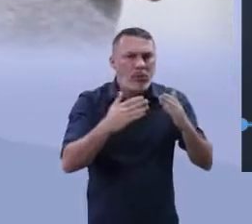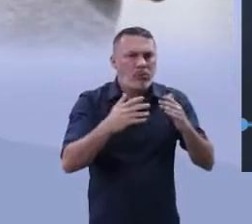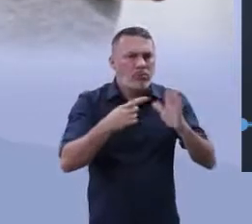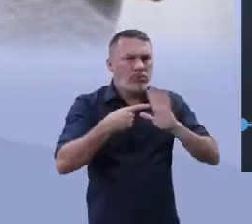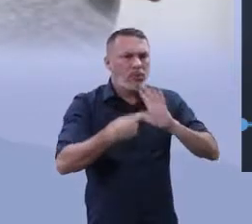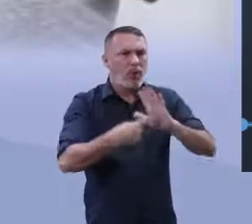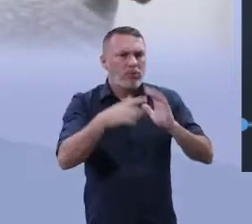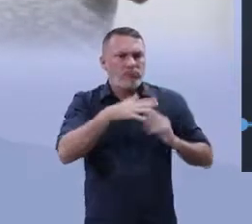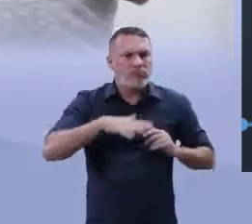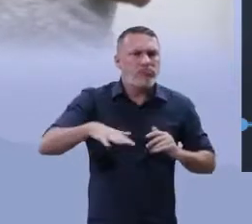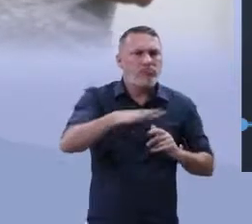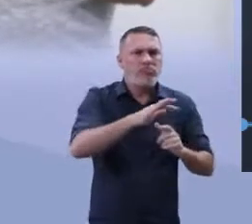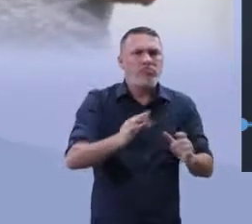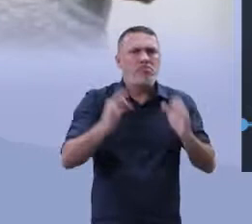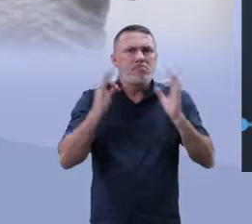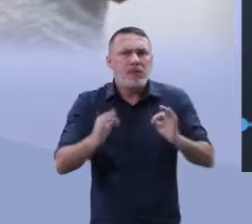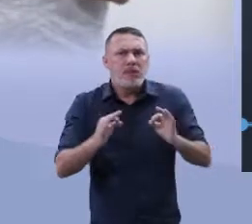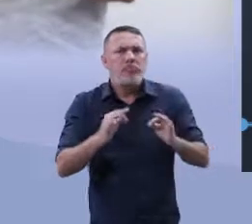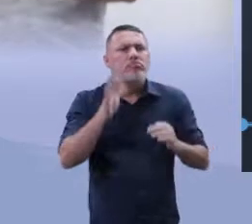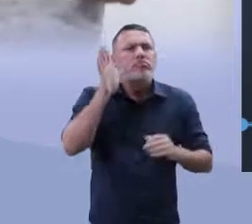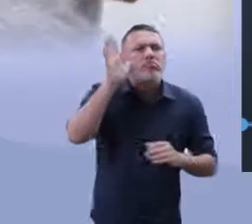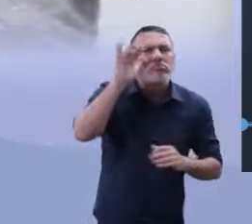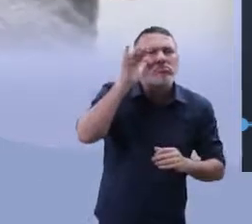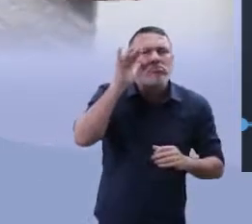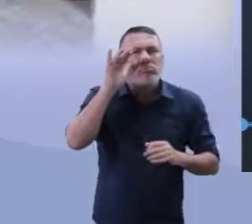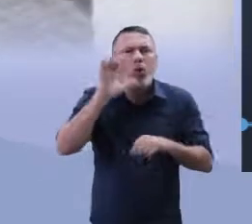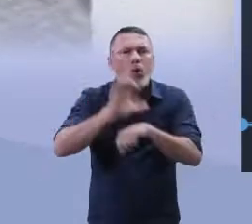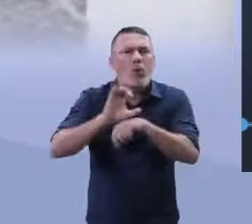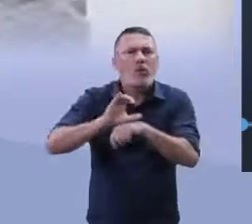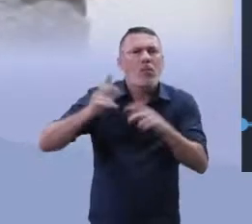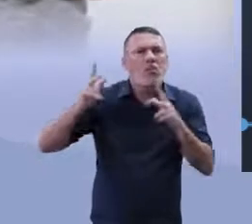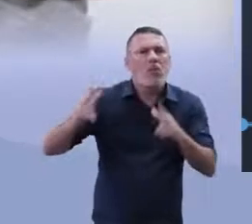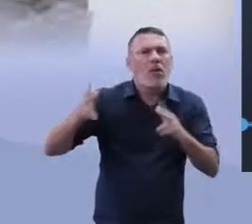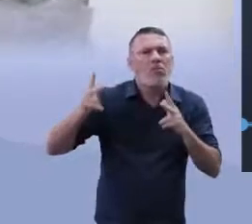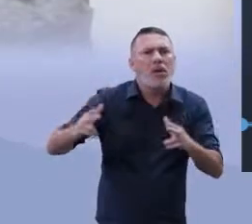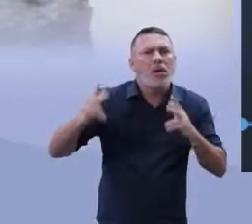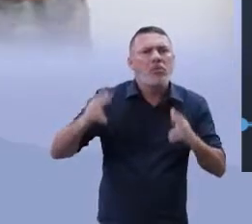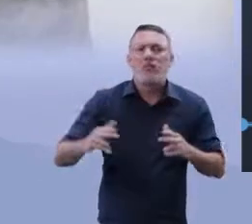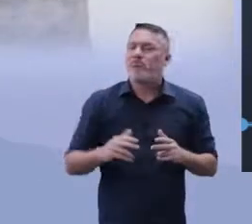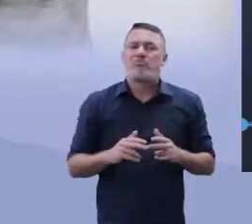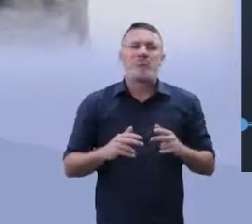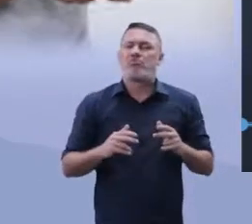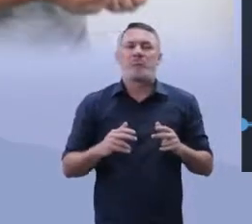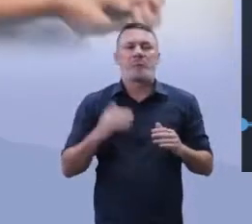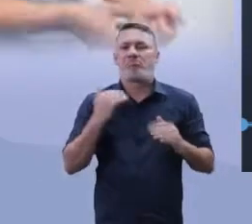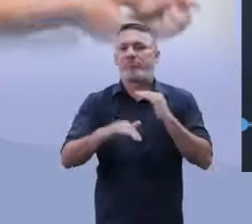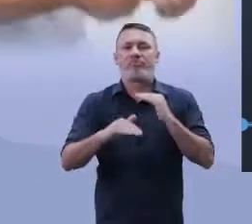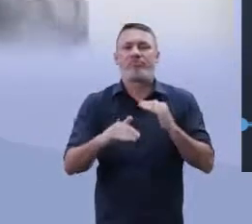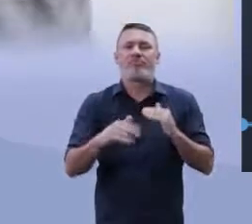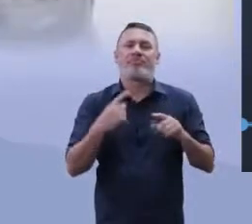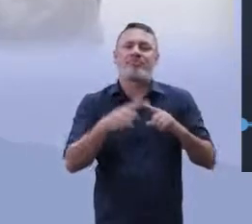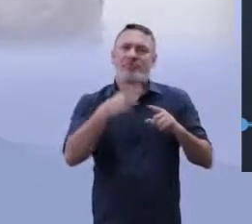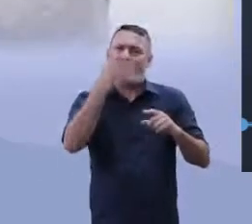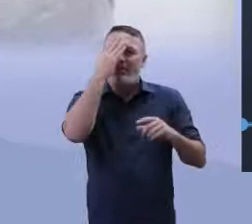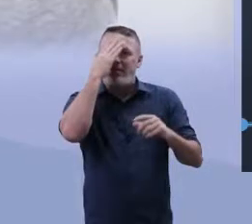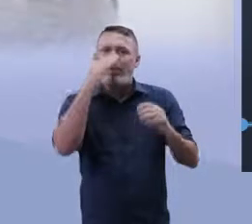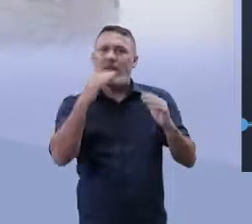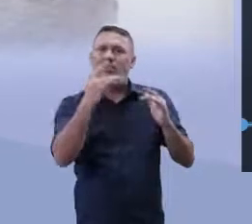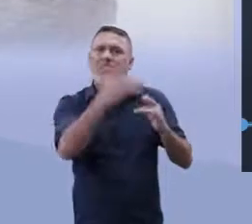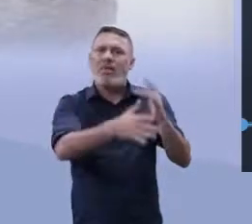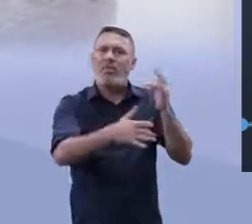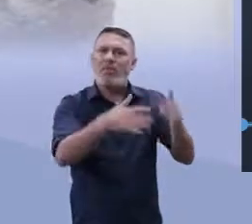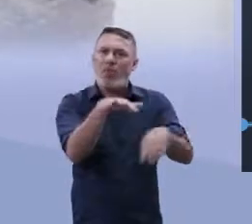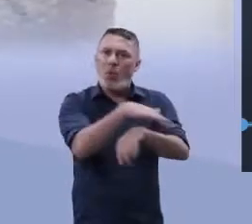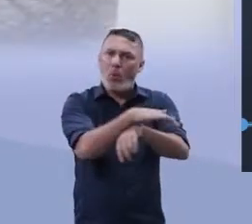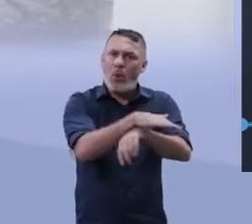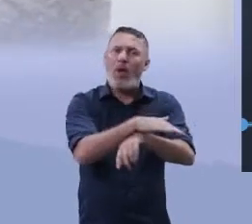se observa na realidade, na prática, ela não é tão eficaz. Porque se eu tenho pessoas em situação de rua,